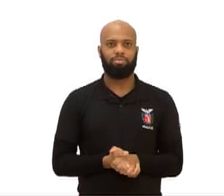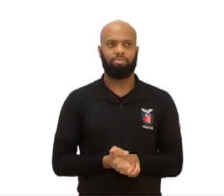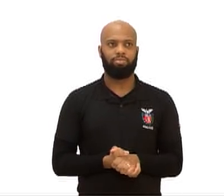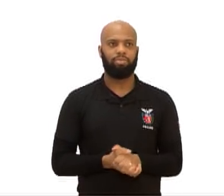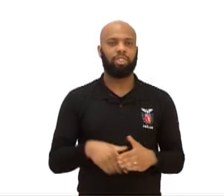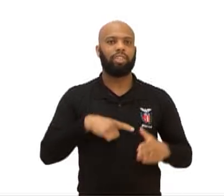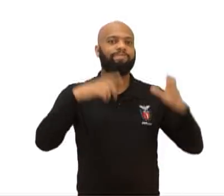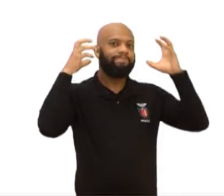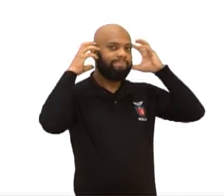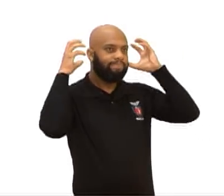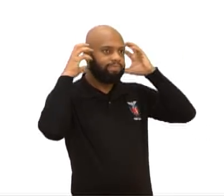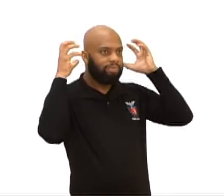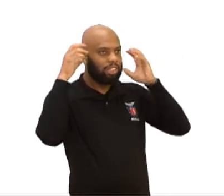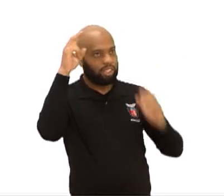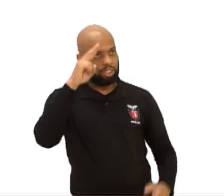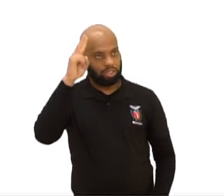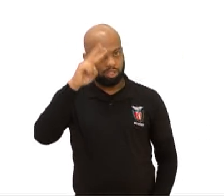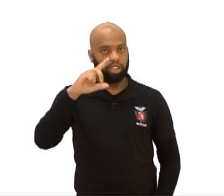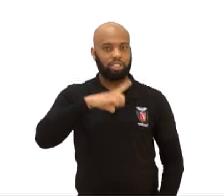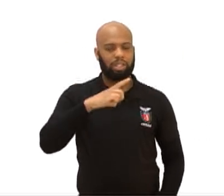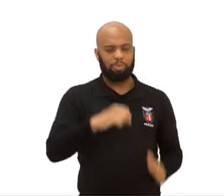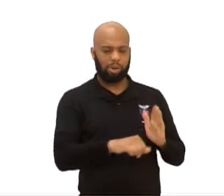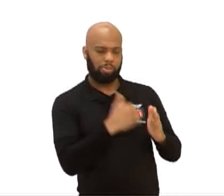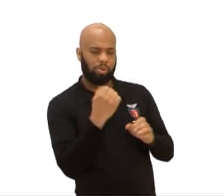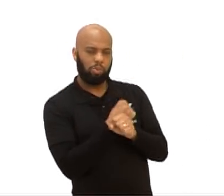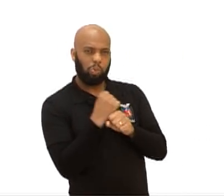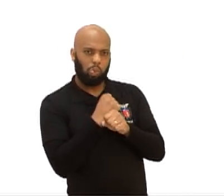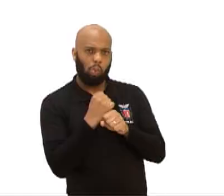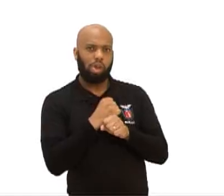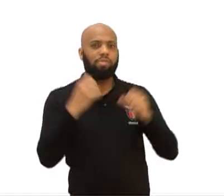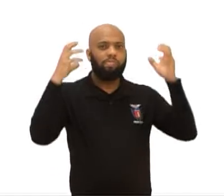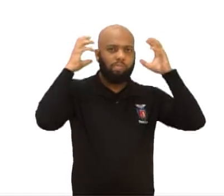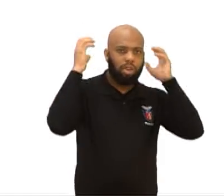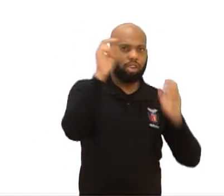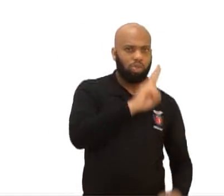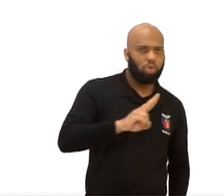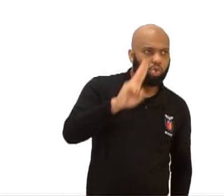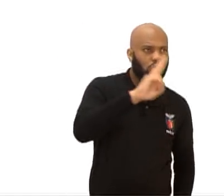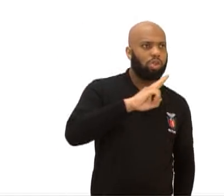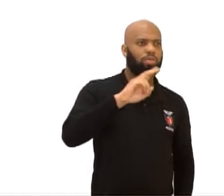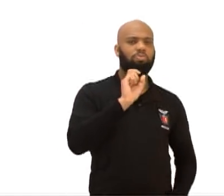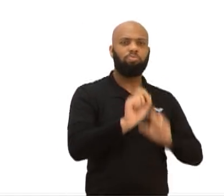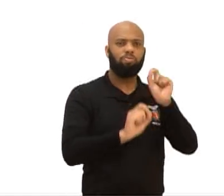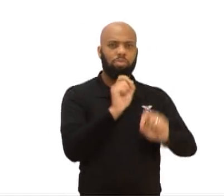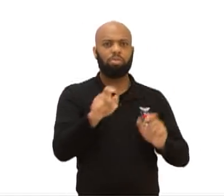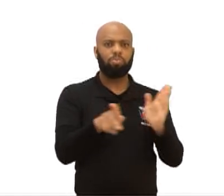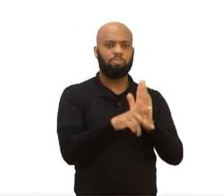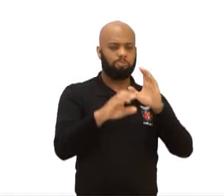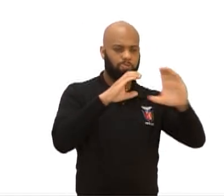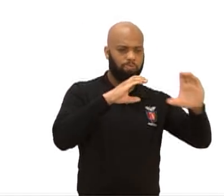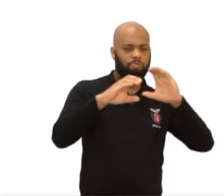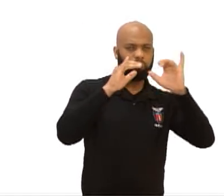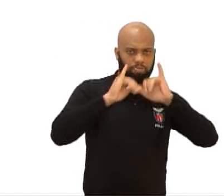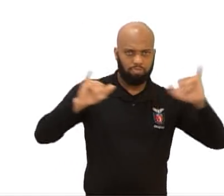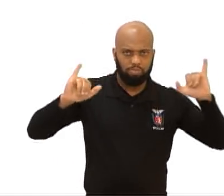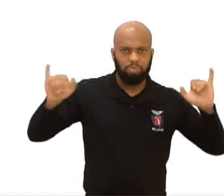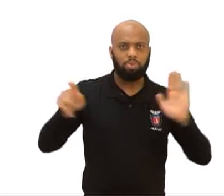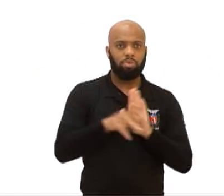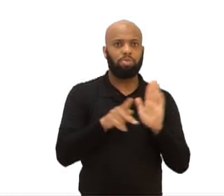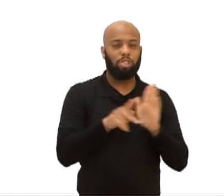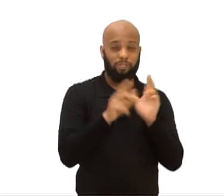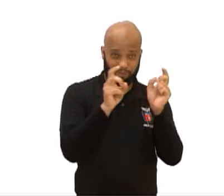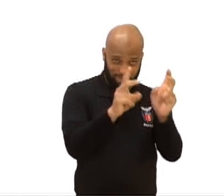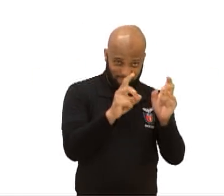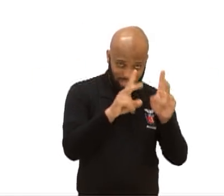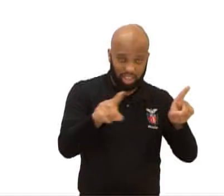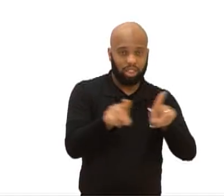Rádio e história. Em seus primeiros anos de existência, o rádio foi utilizado como dispositivo de comunicação, tanto no comércio